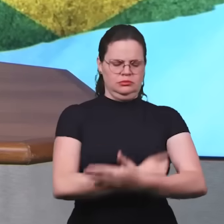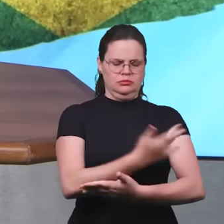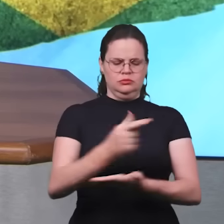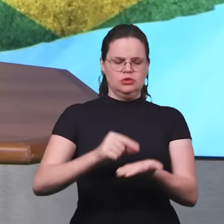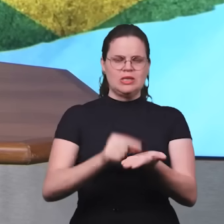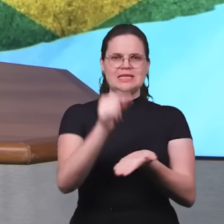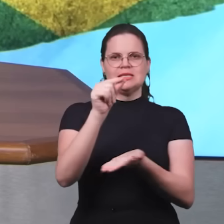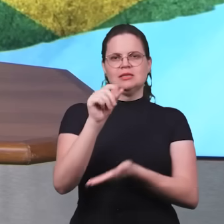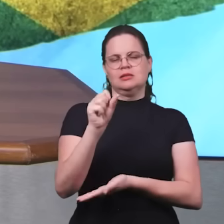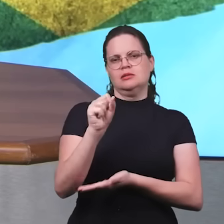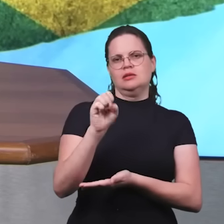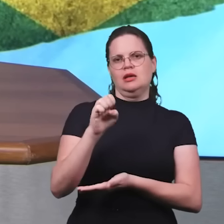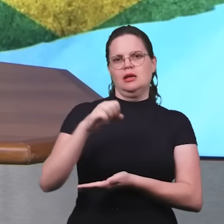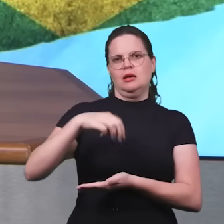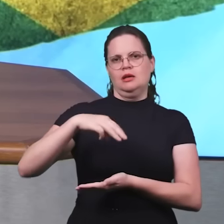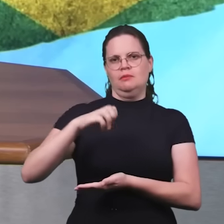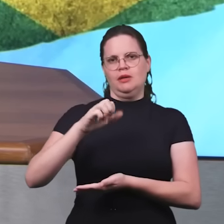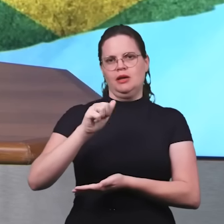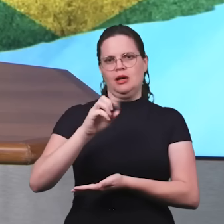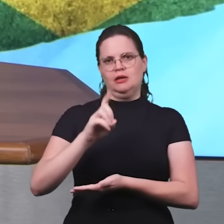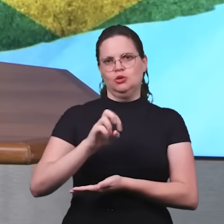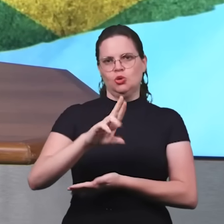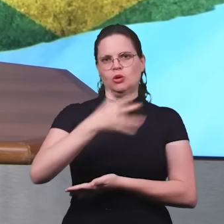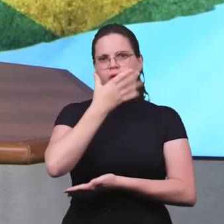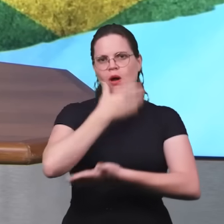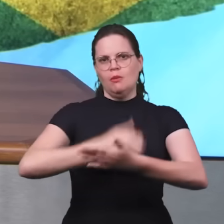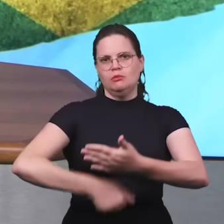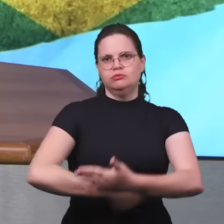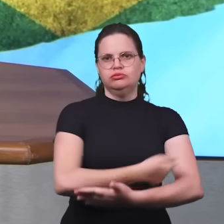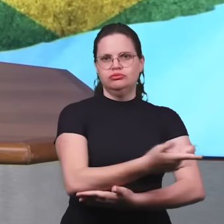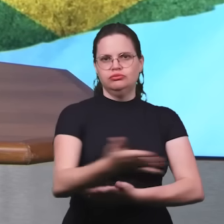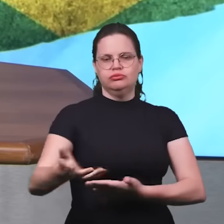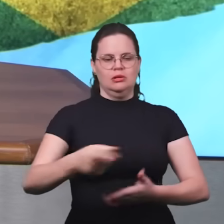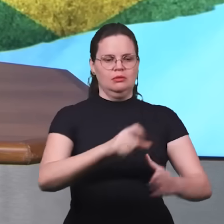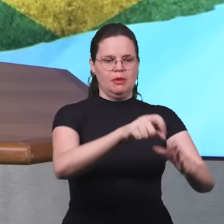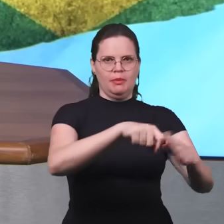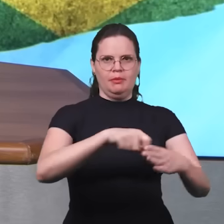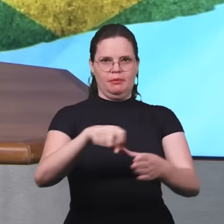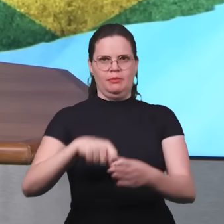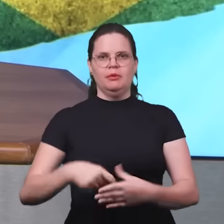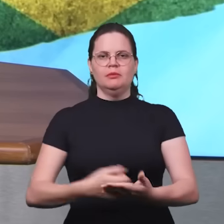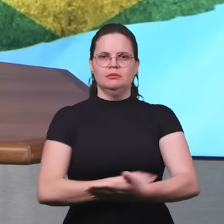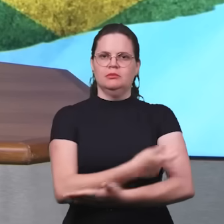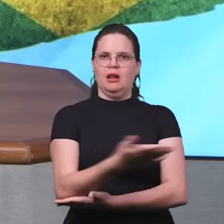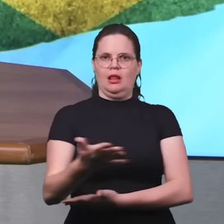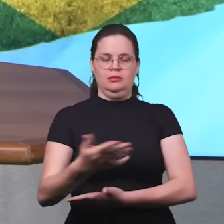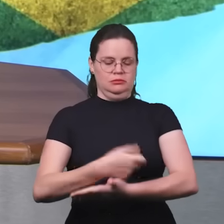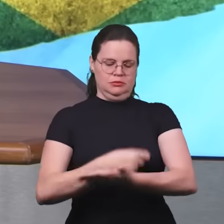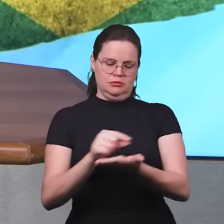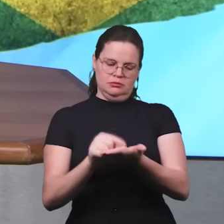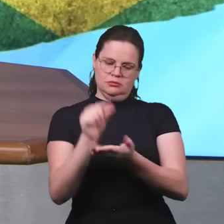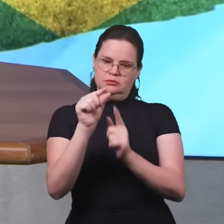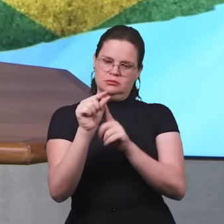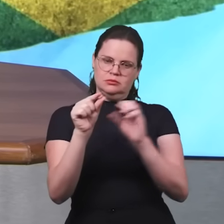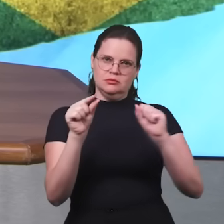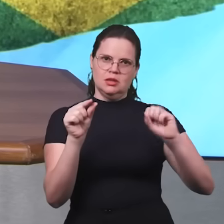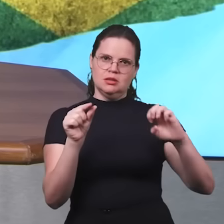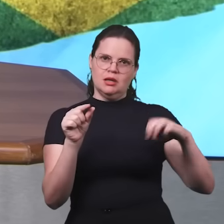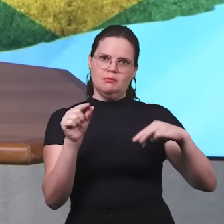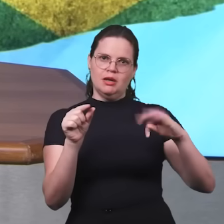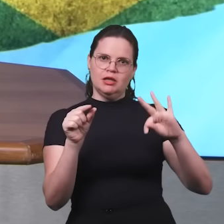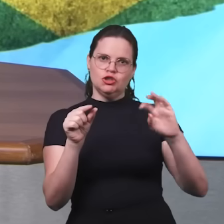palavra, segundo o Senhor Jesus, é a semente, segundo o Senhor Jesus, é a palavra de